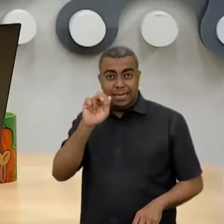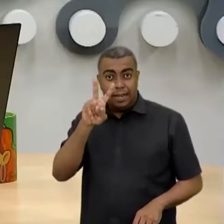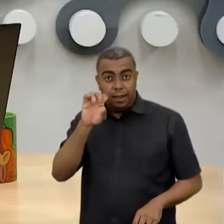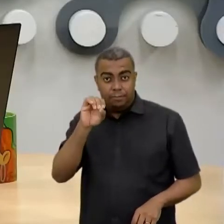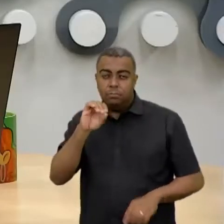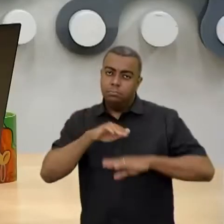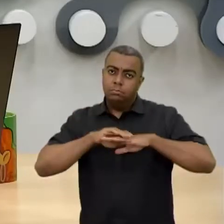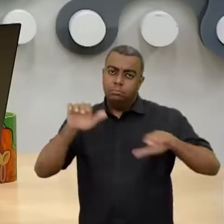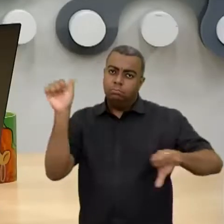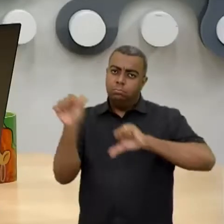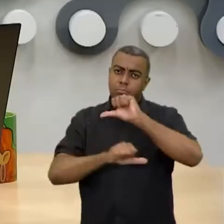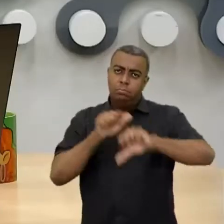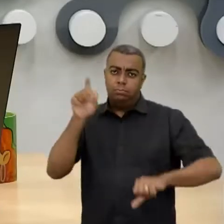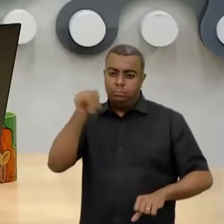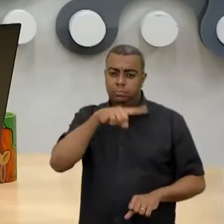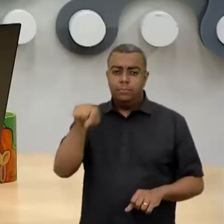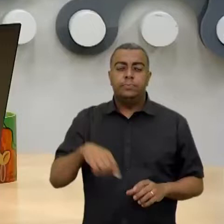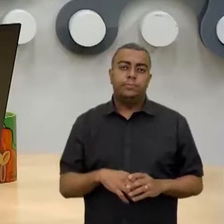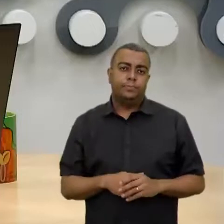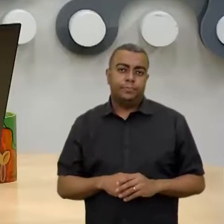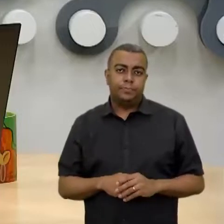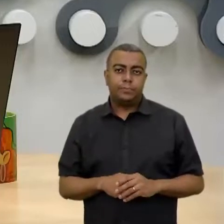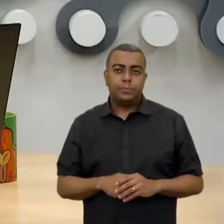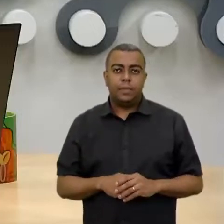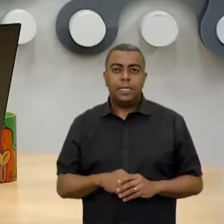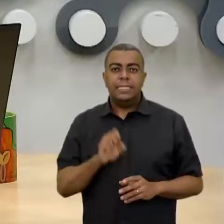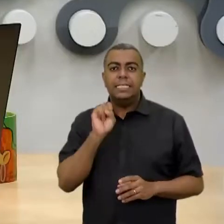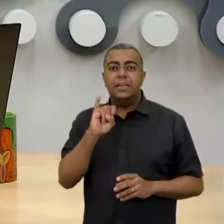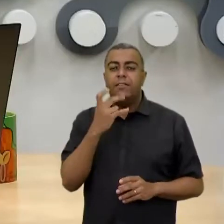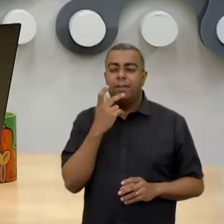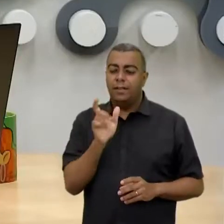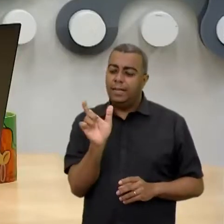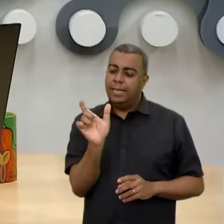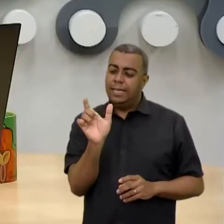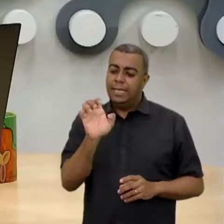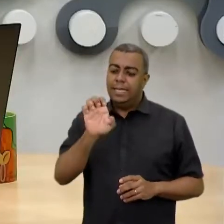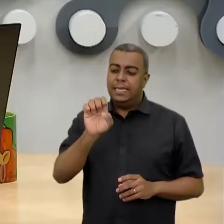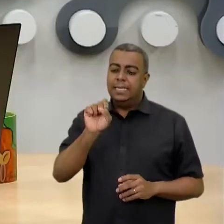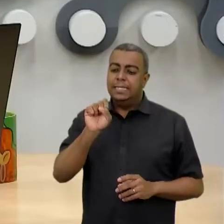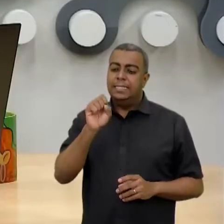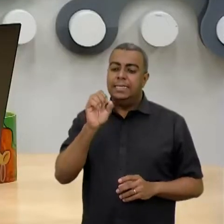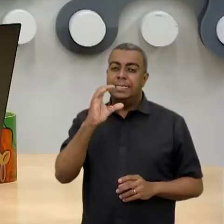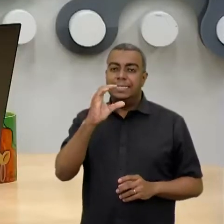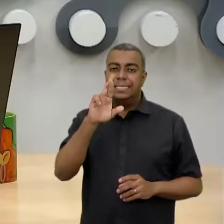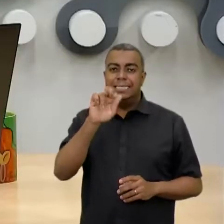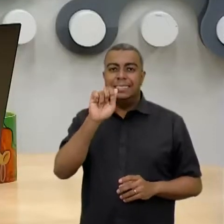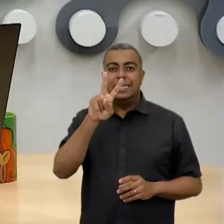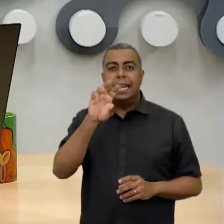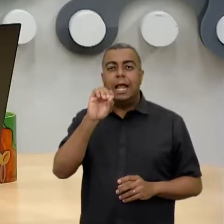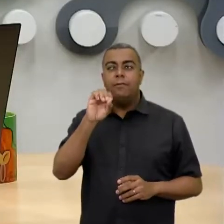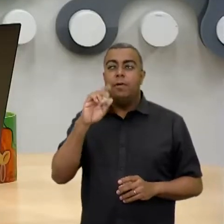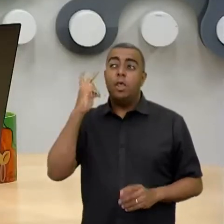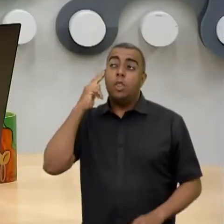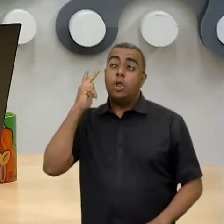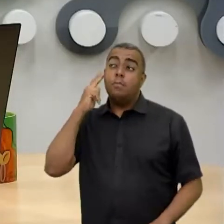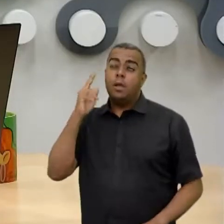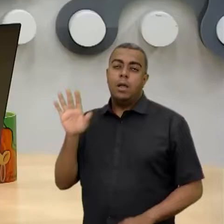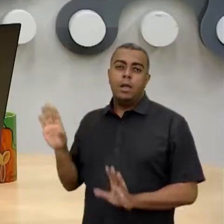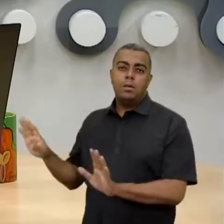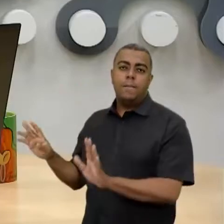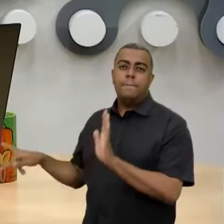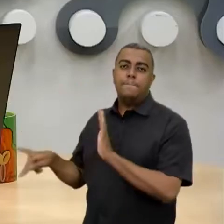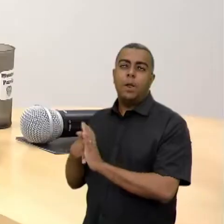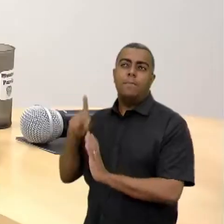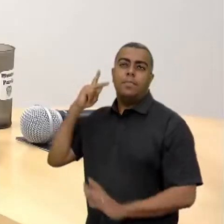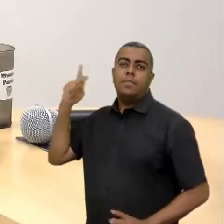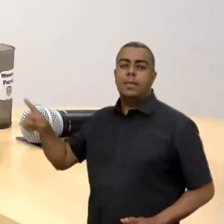ver se é isso. Quando eu digo escravo, é como se fosse natural. A pessoa é, né? Ela nasceu, é uma condição. Uma condição